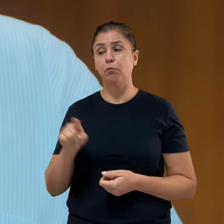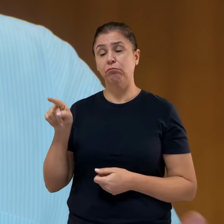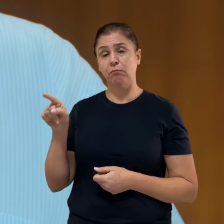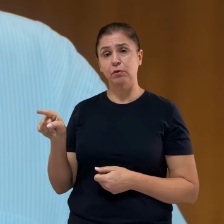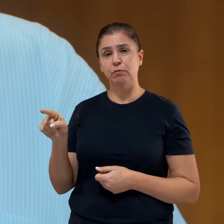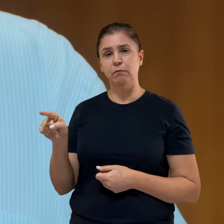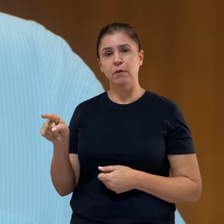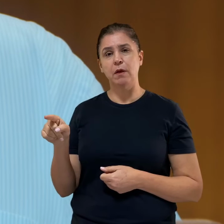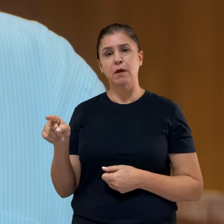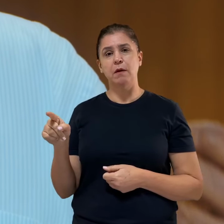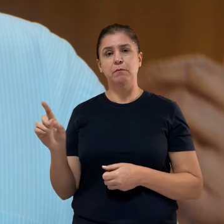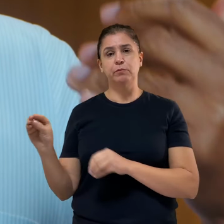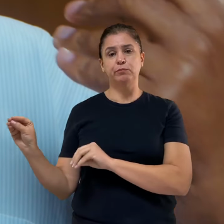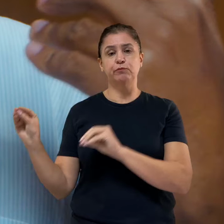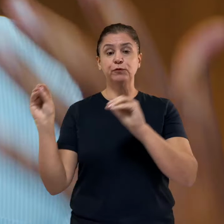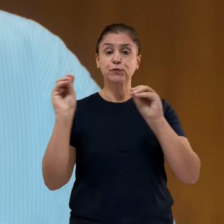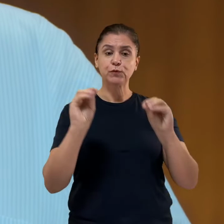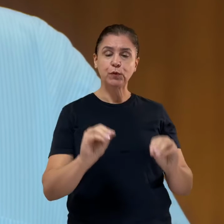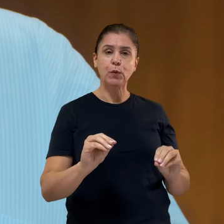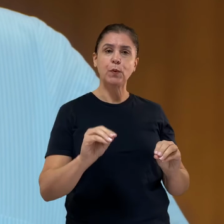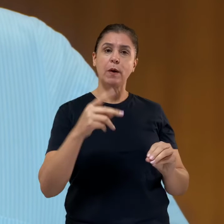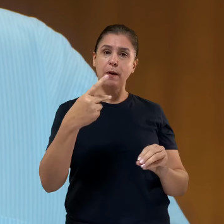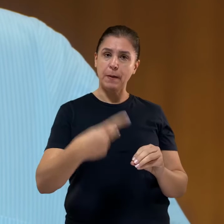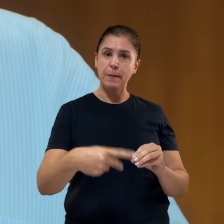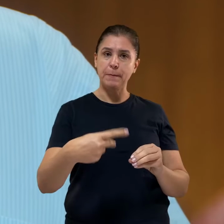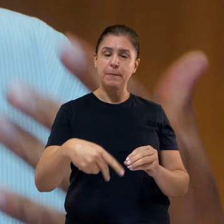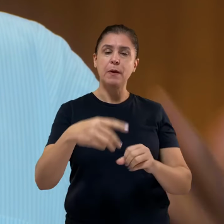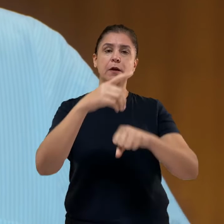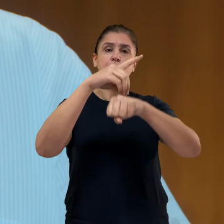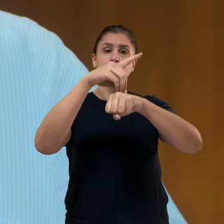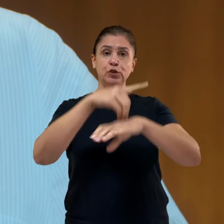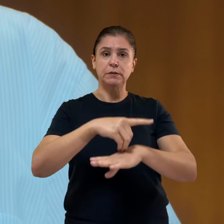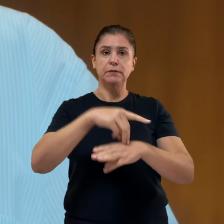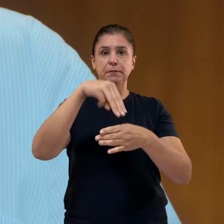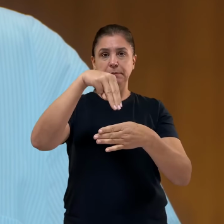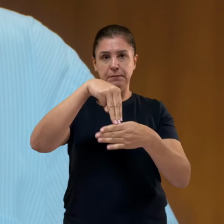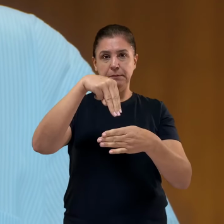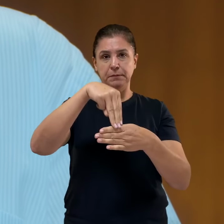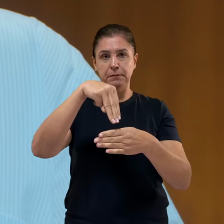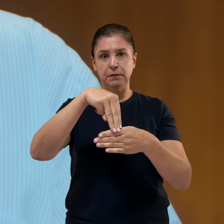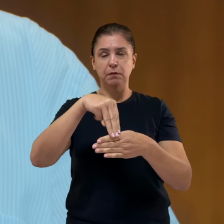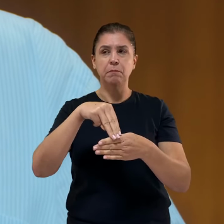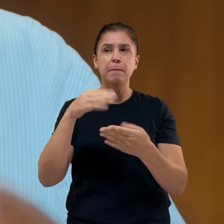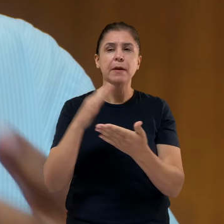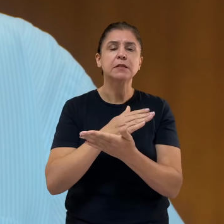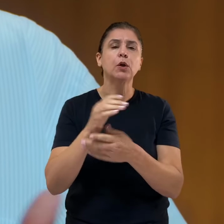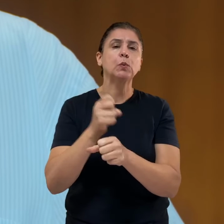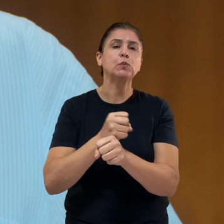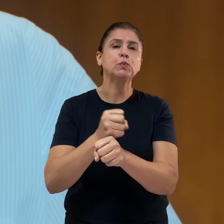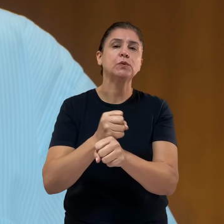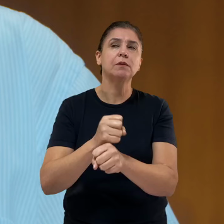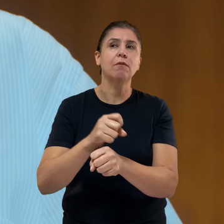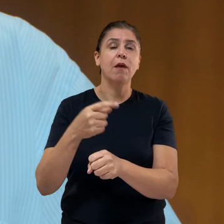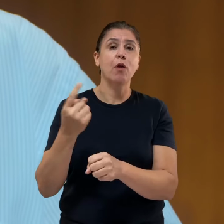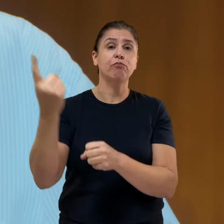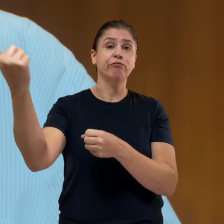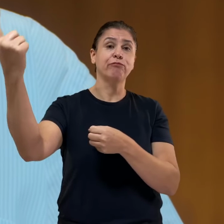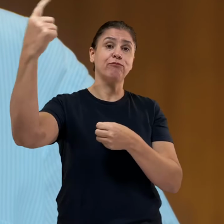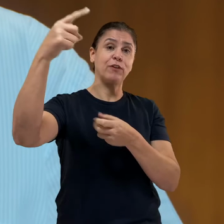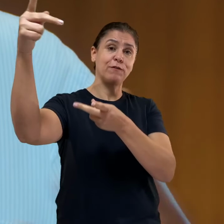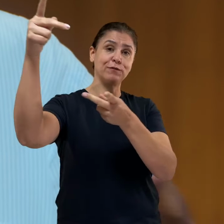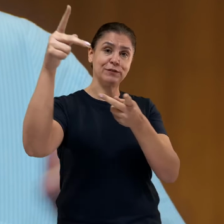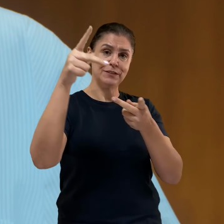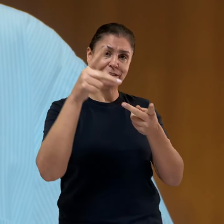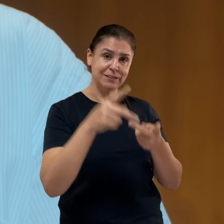Então, quando ele voltou para a Diocese, passado alguns anos, fiz uma visita